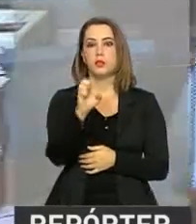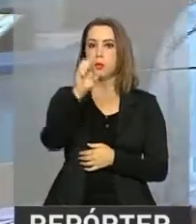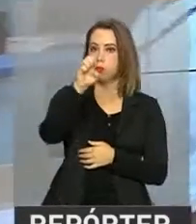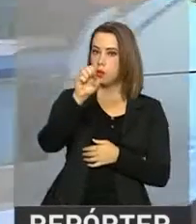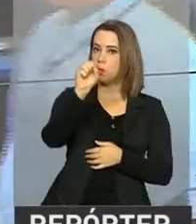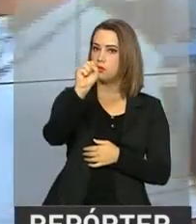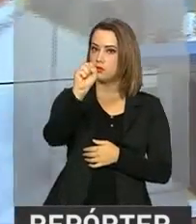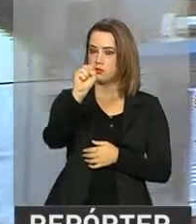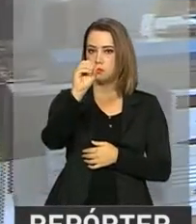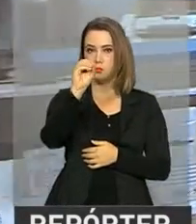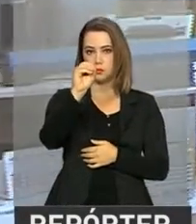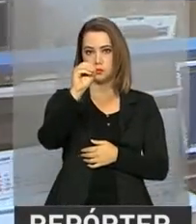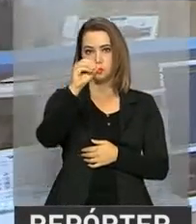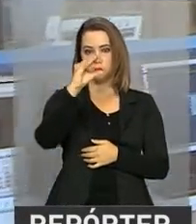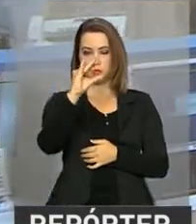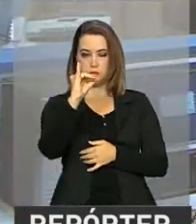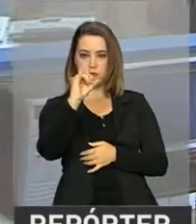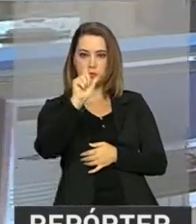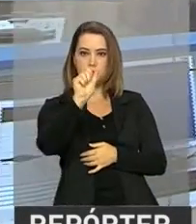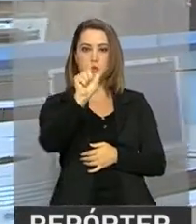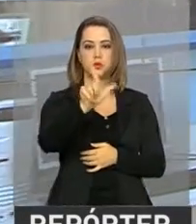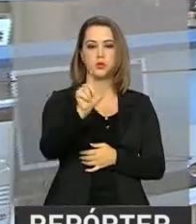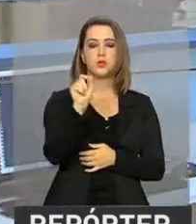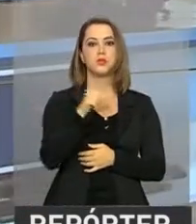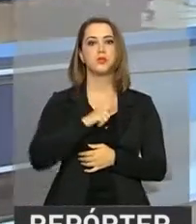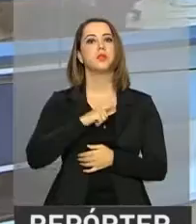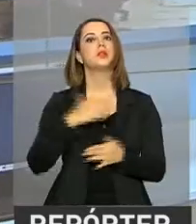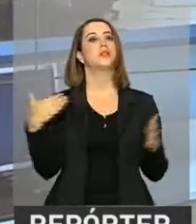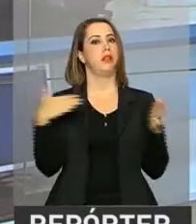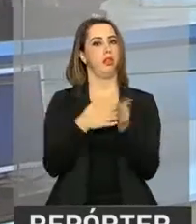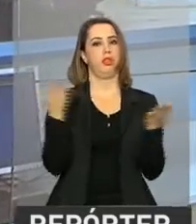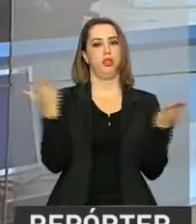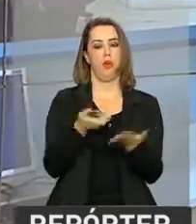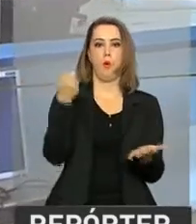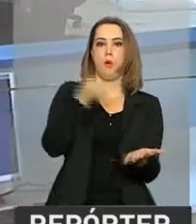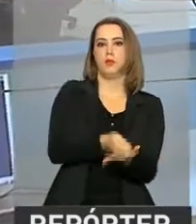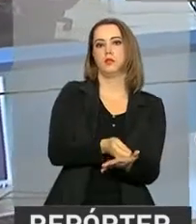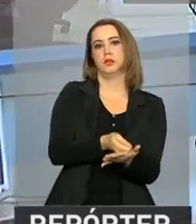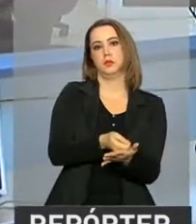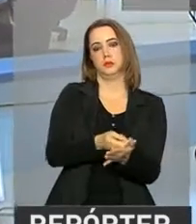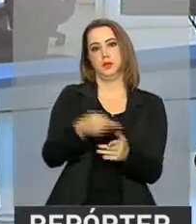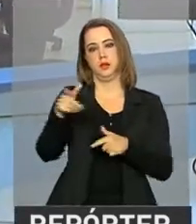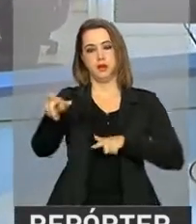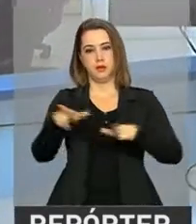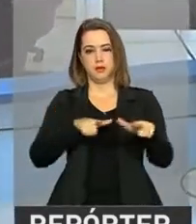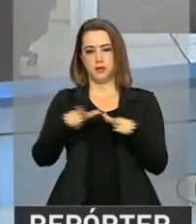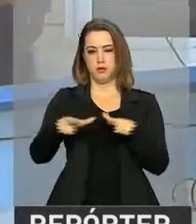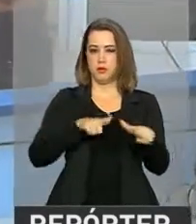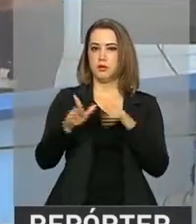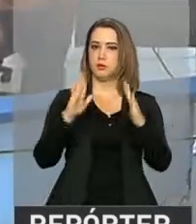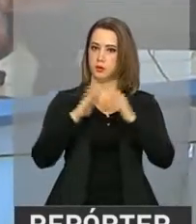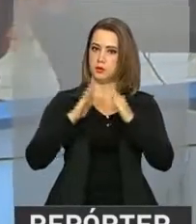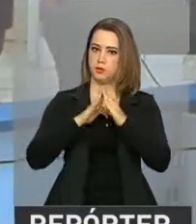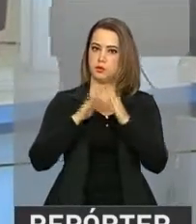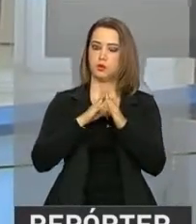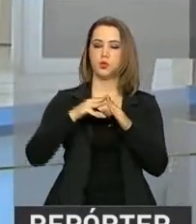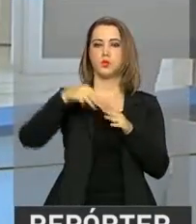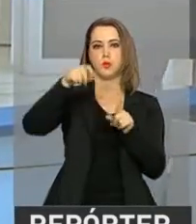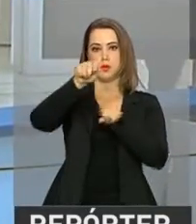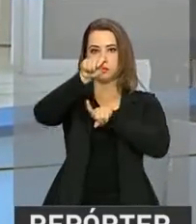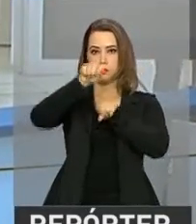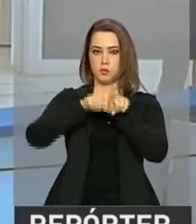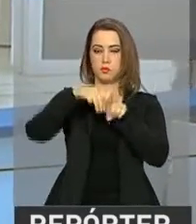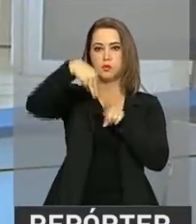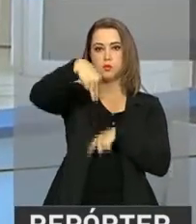empregadores domésticos têm até o teto hoje para pagar o documento de arrecadação do e social referente ao mês de maio o